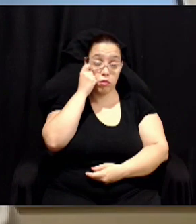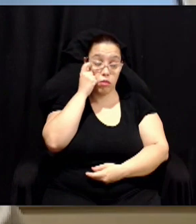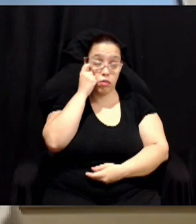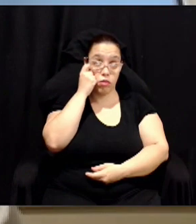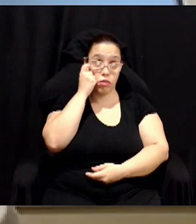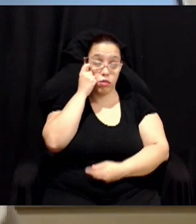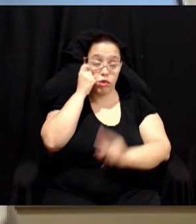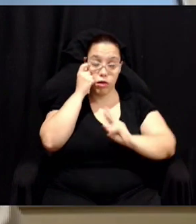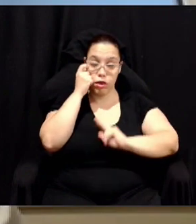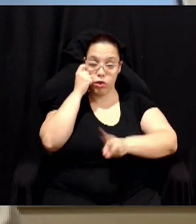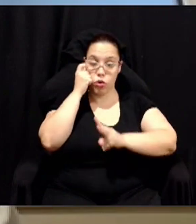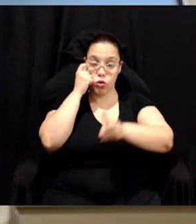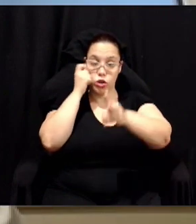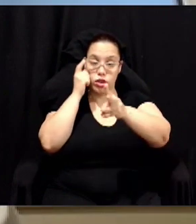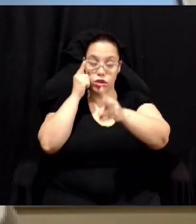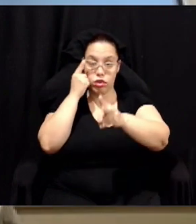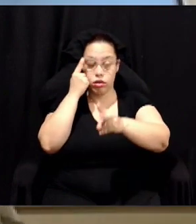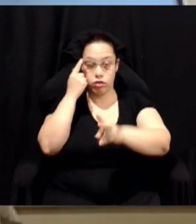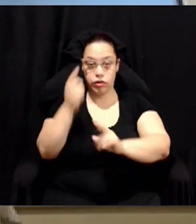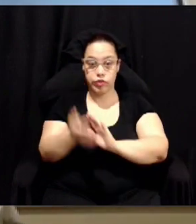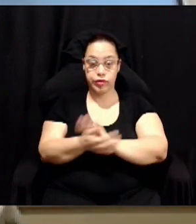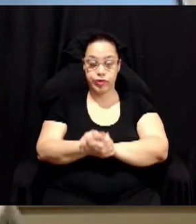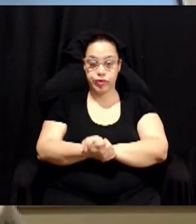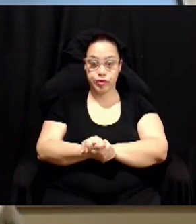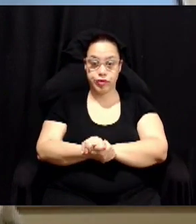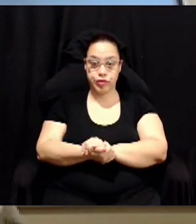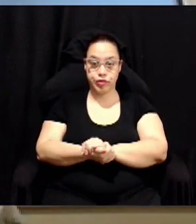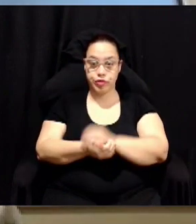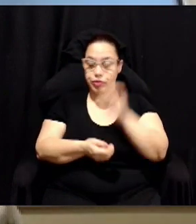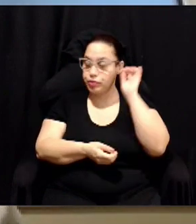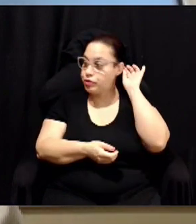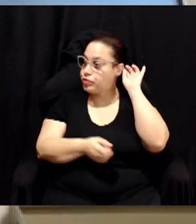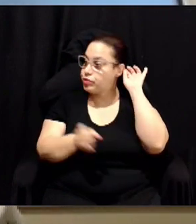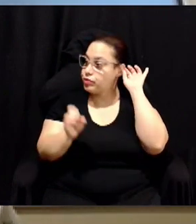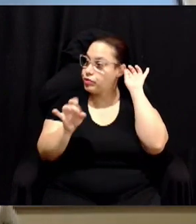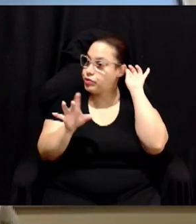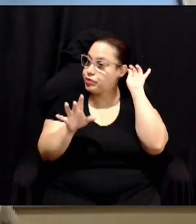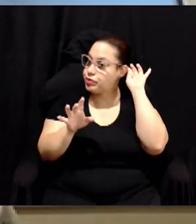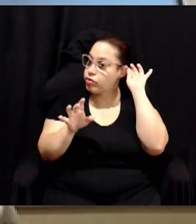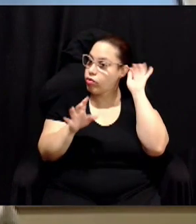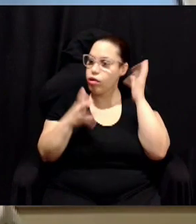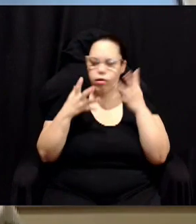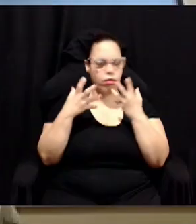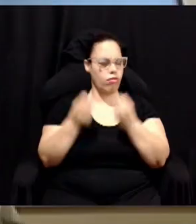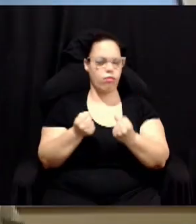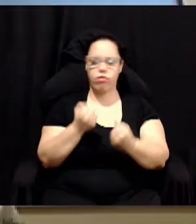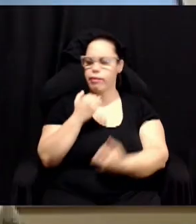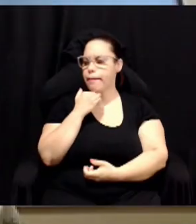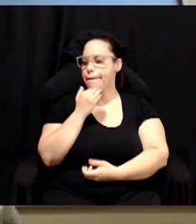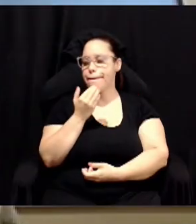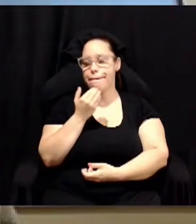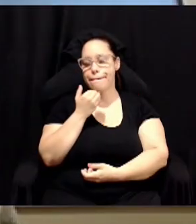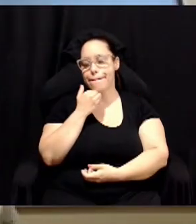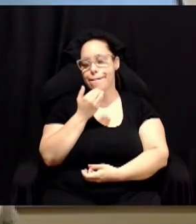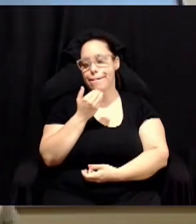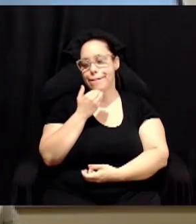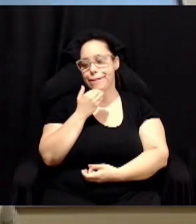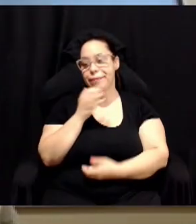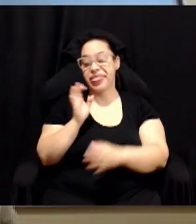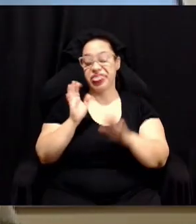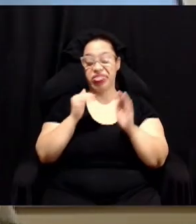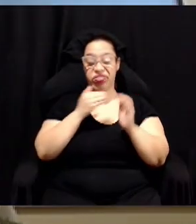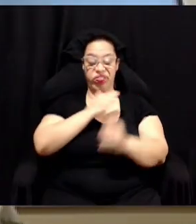permanente. Ela tem que ser permanente porque não é mais admissível você ter estigmas com